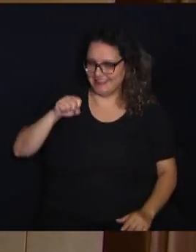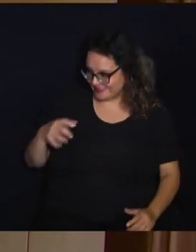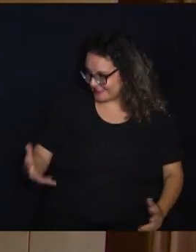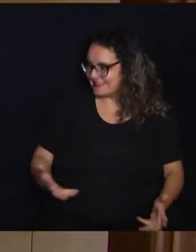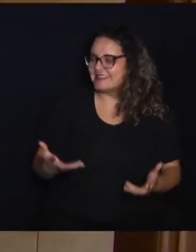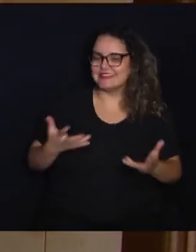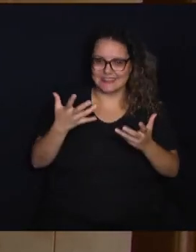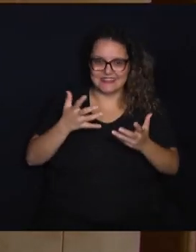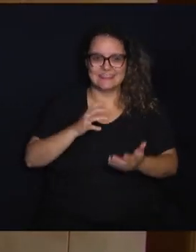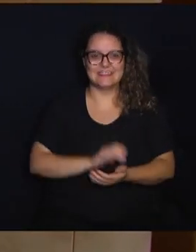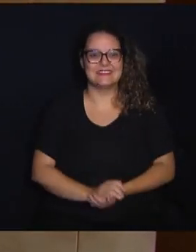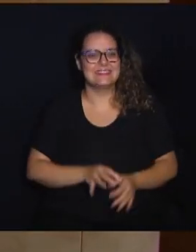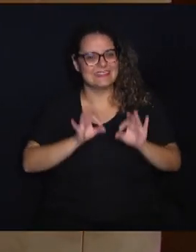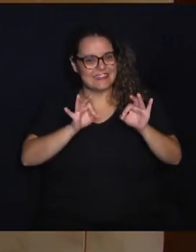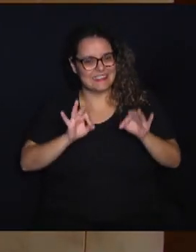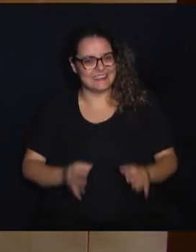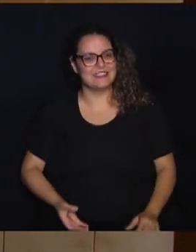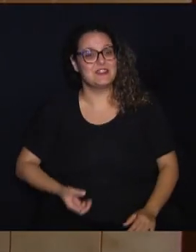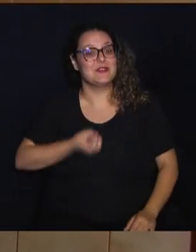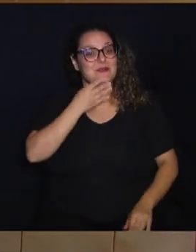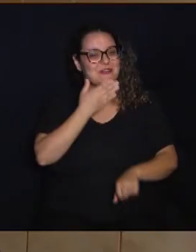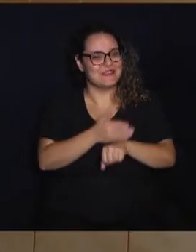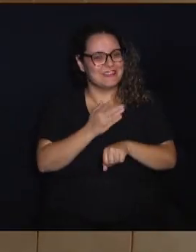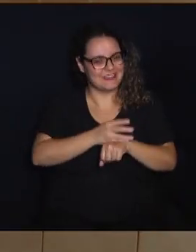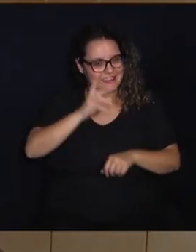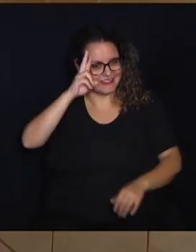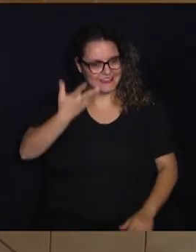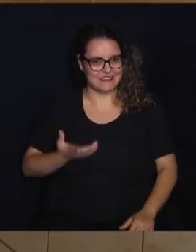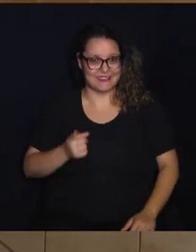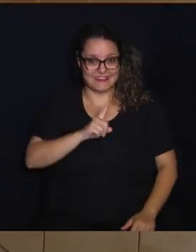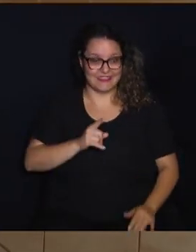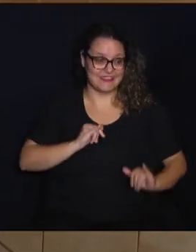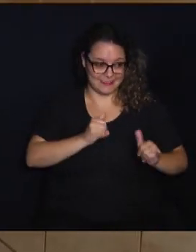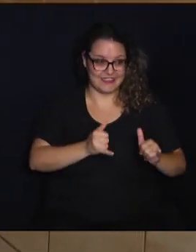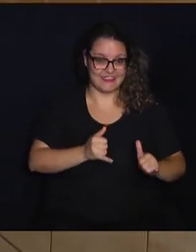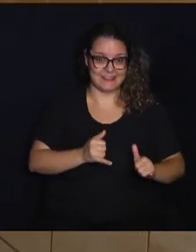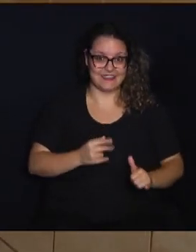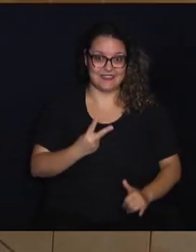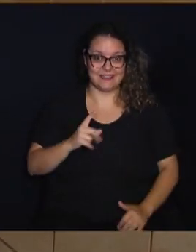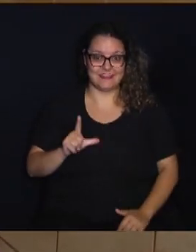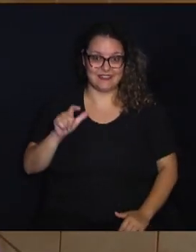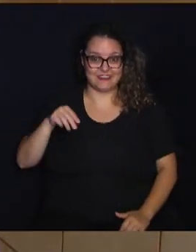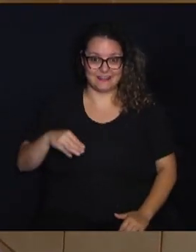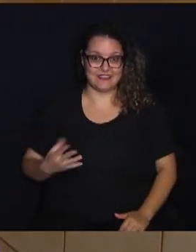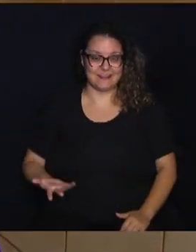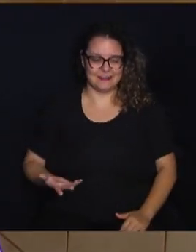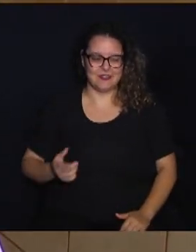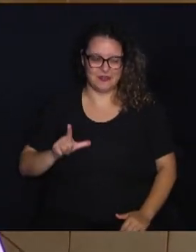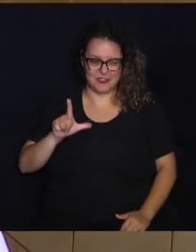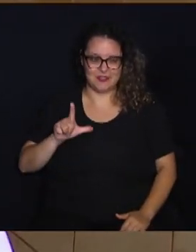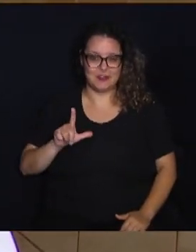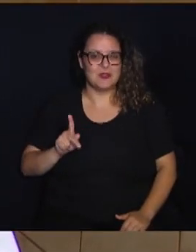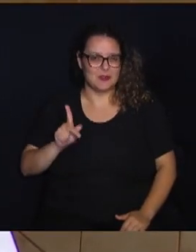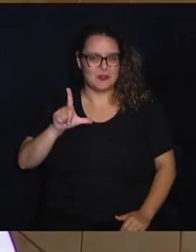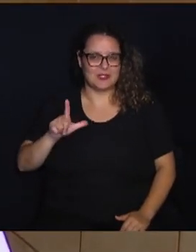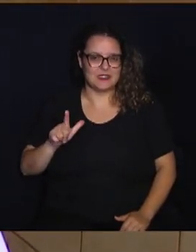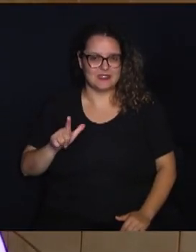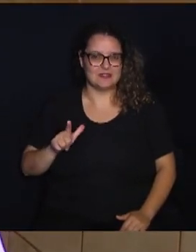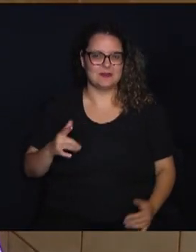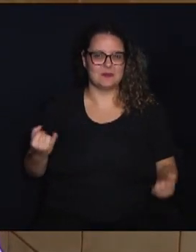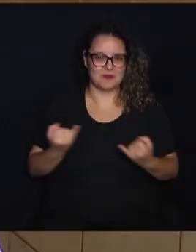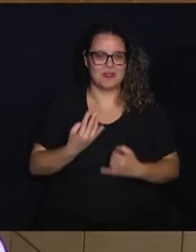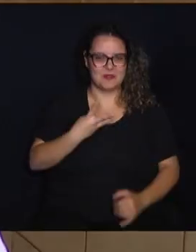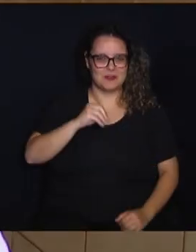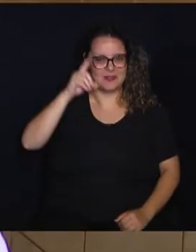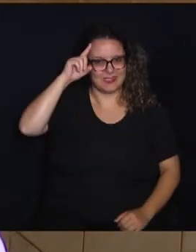Incentivam. Tá certo, então, bom treino para o senhor e não desiste não, hein? 2 quilinhos vai eliminar aí mais ou menos uns 40 dias. Eu acredito que